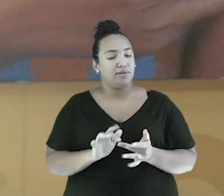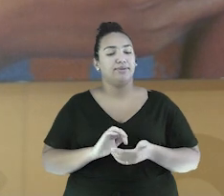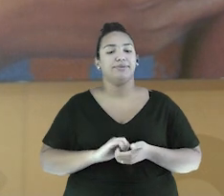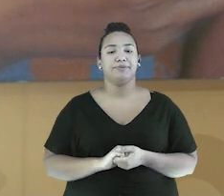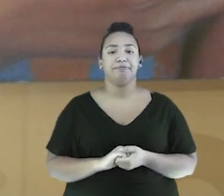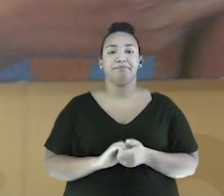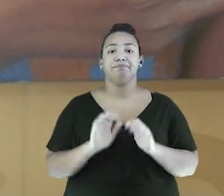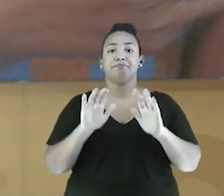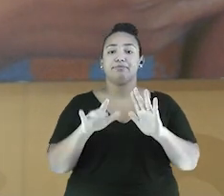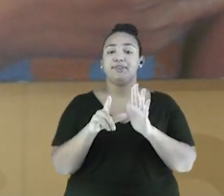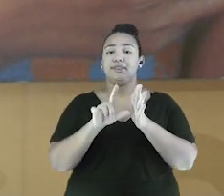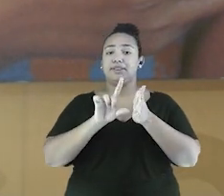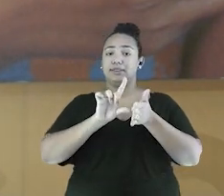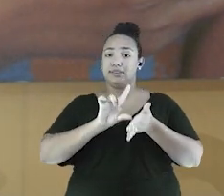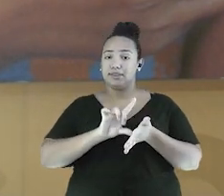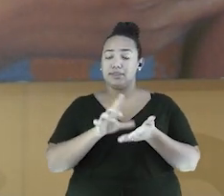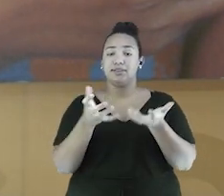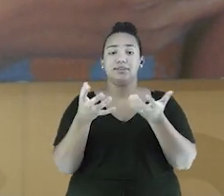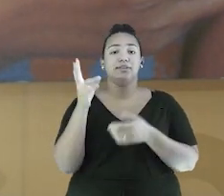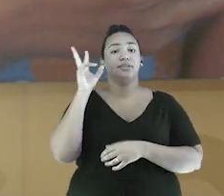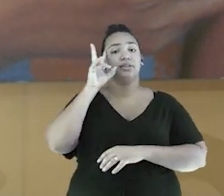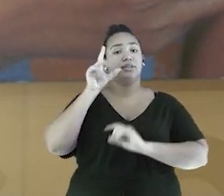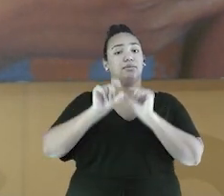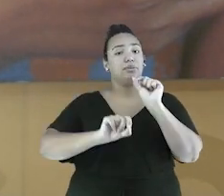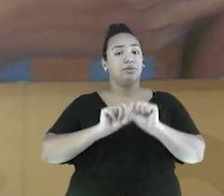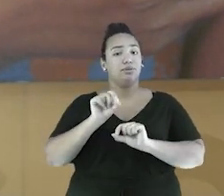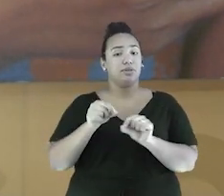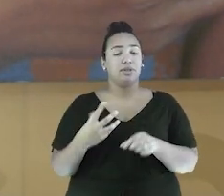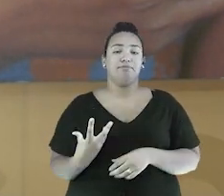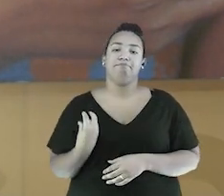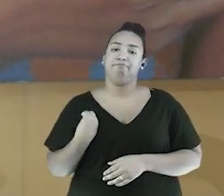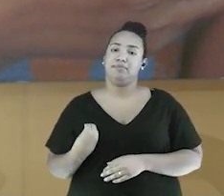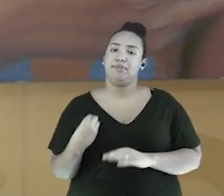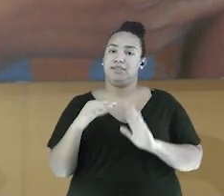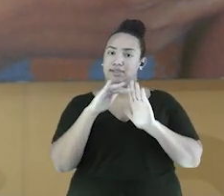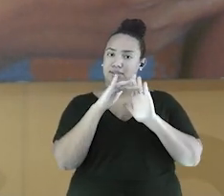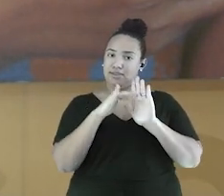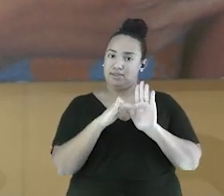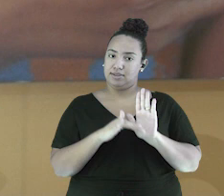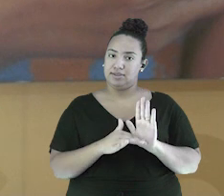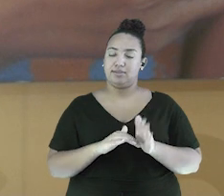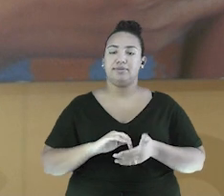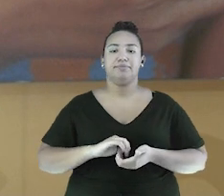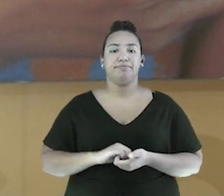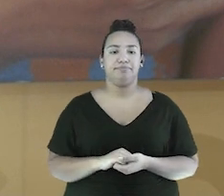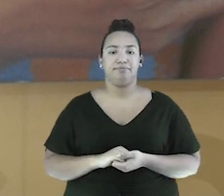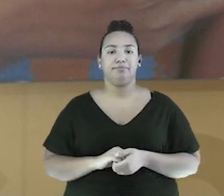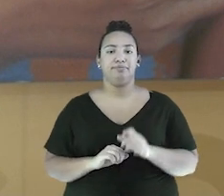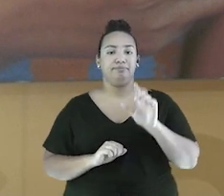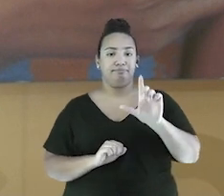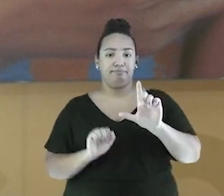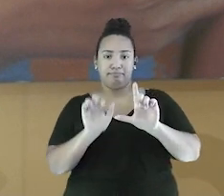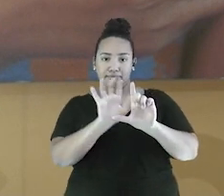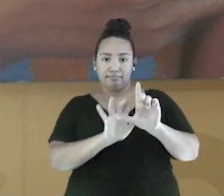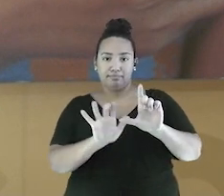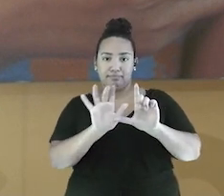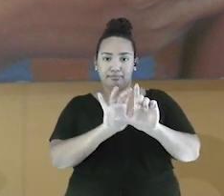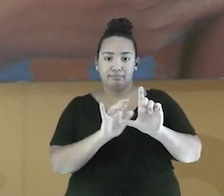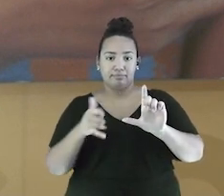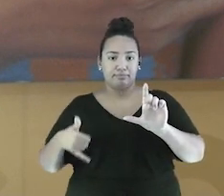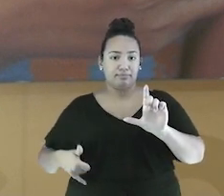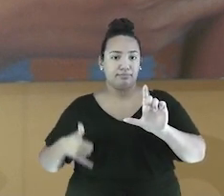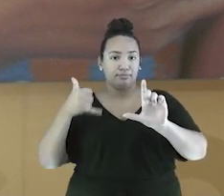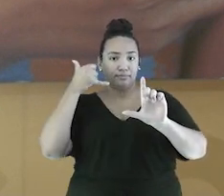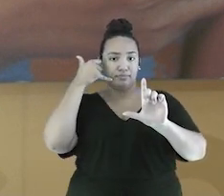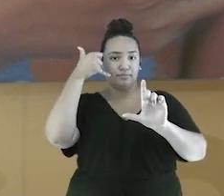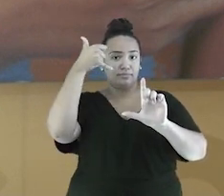Antes de continuar, gostaria de lembrar mais uma vez sobre a nossa lista de presença. Aponte a câmera do seu celular para o QR